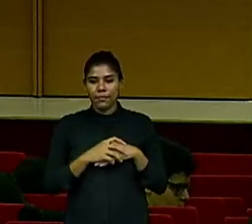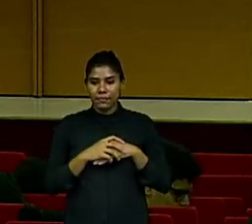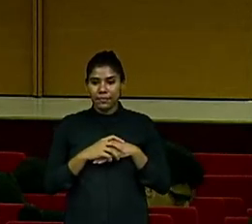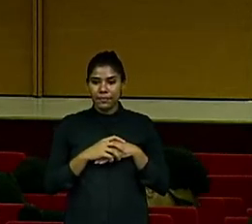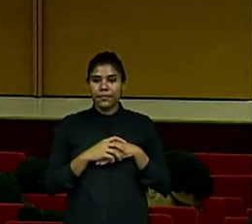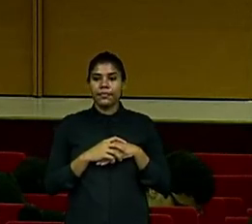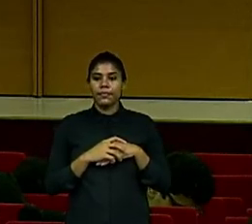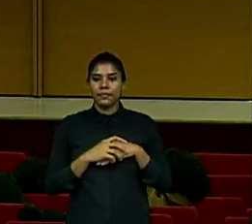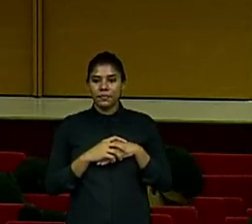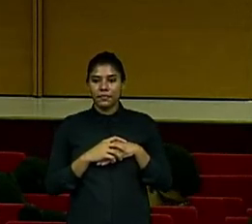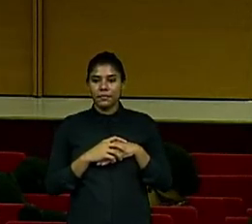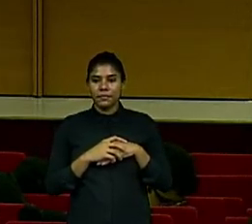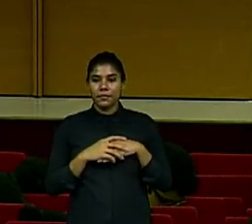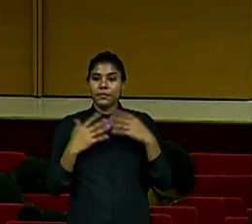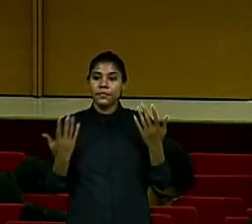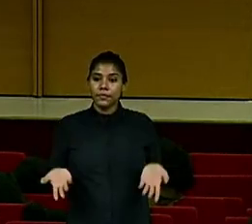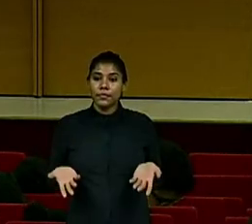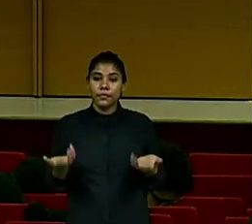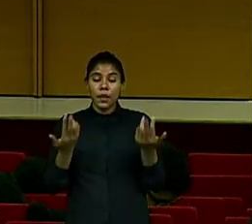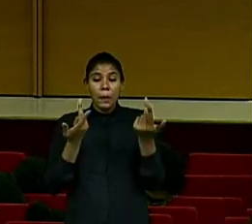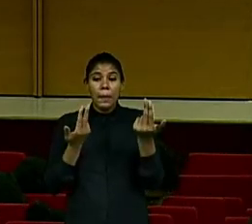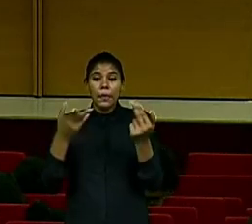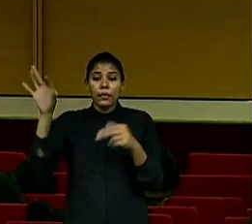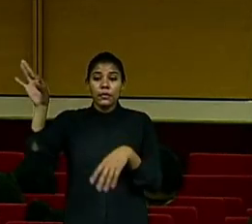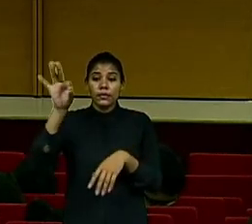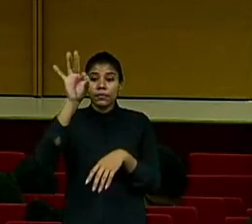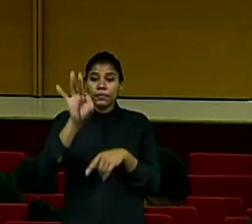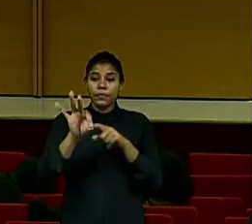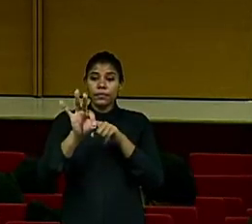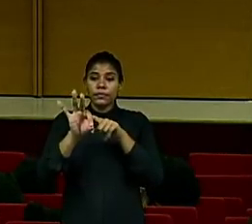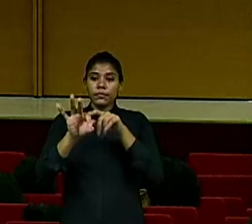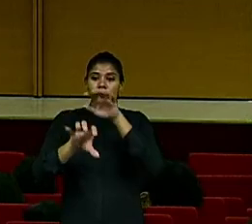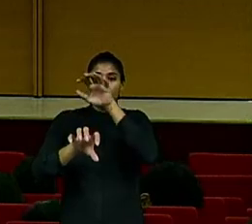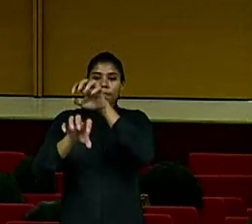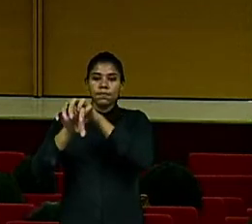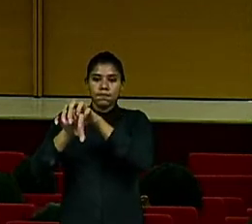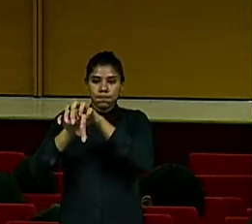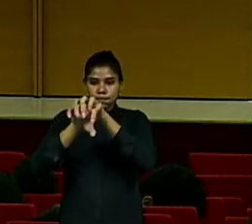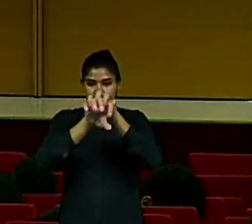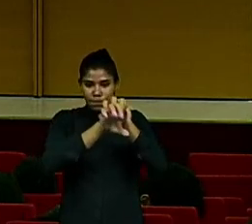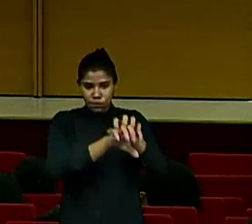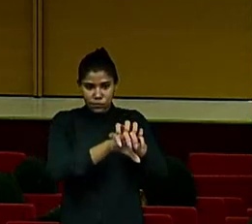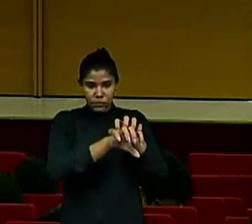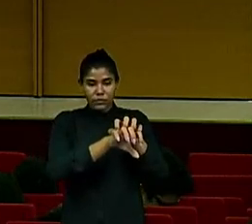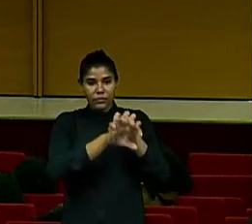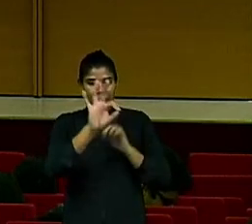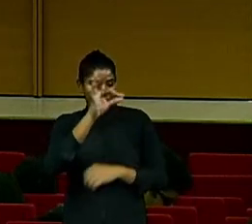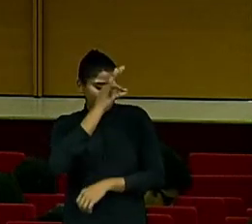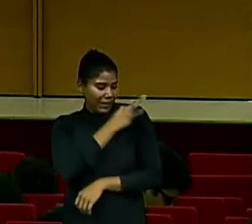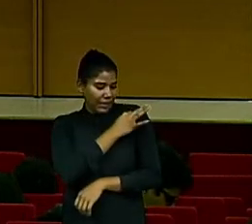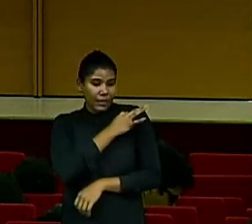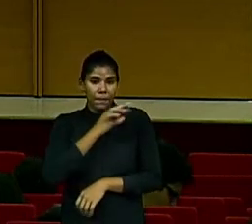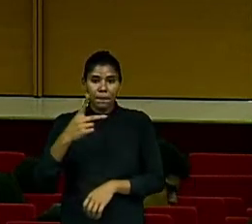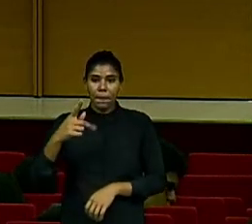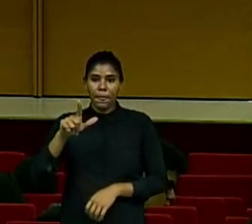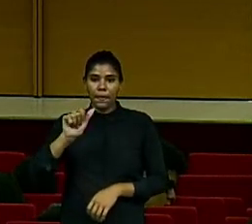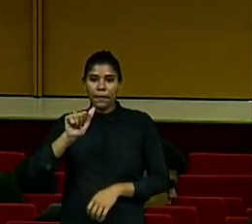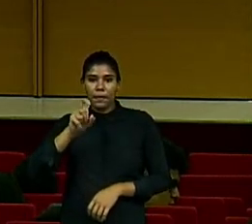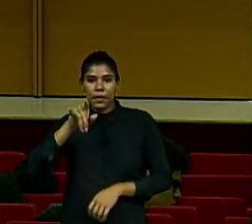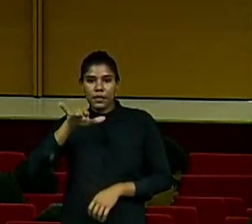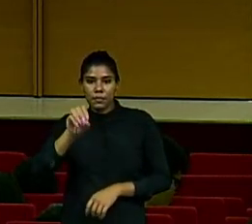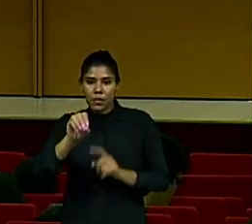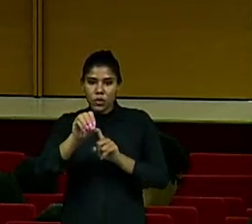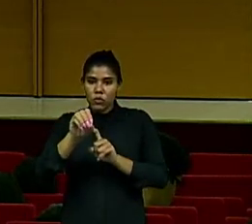transporta da mesma forma que o aedes aegypti transporta o vírus até você o plasmídeo é usado para